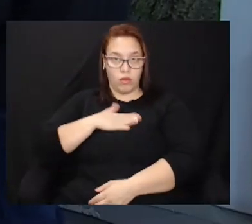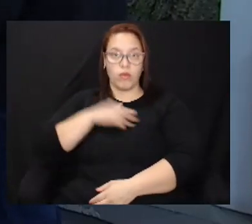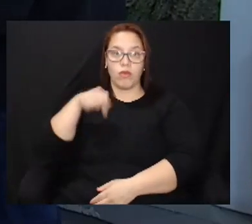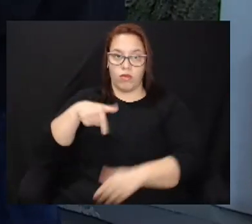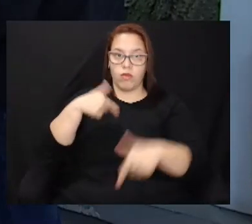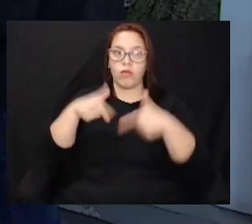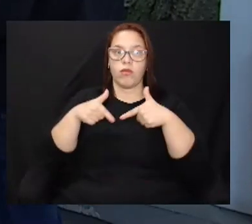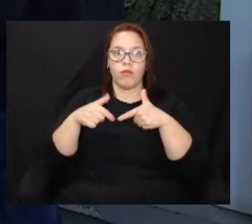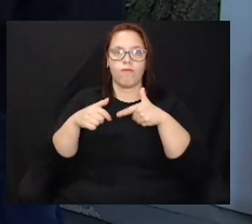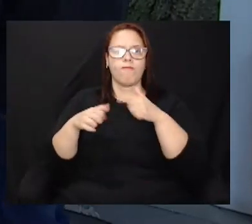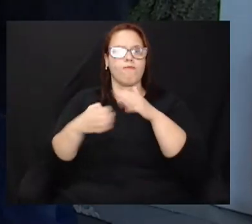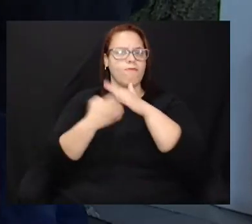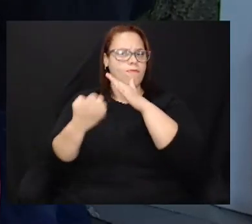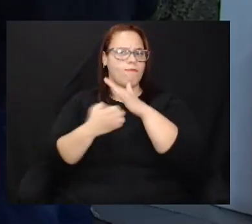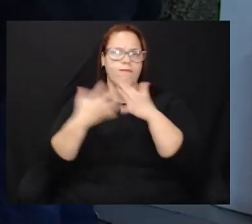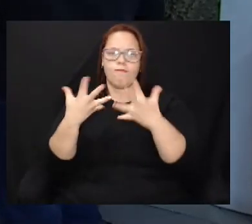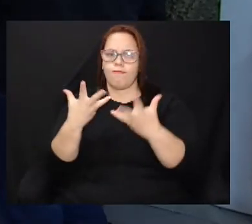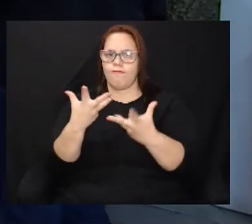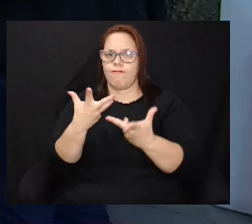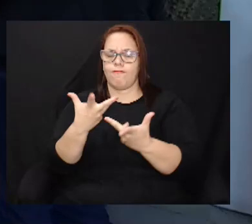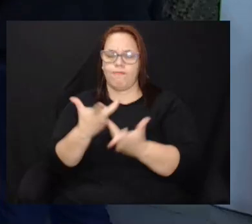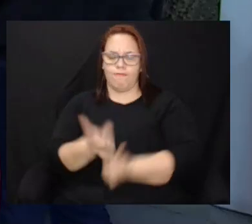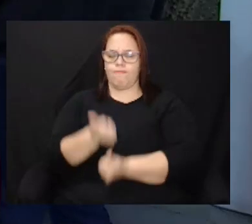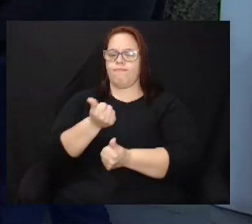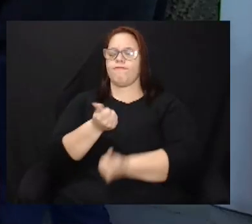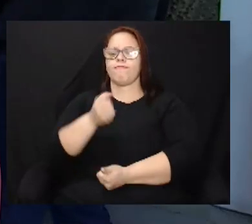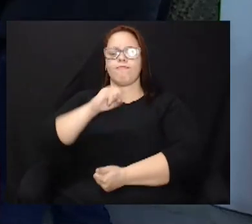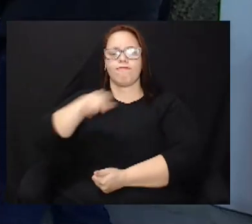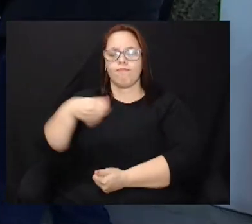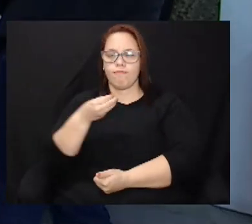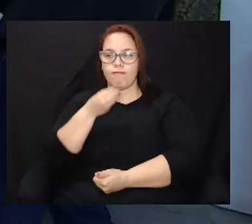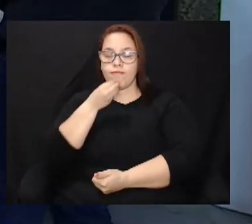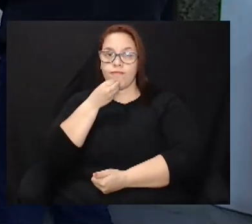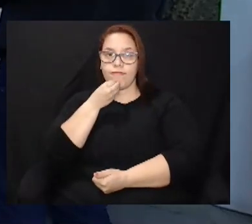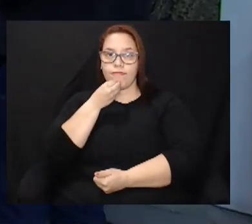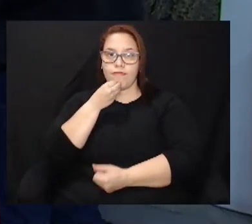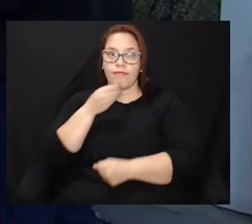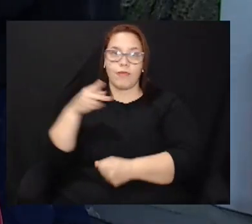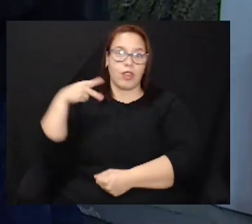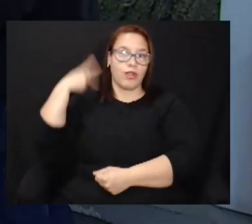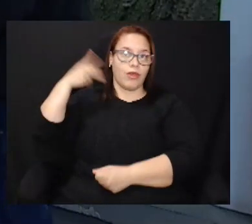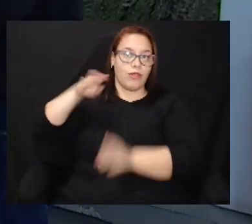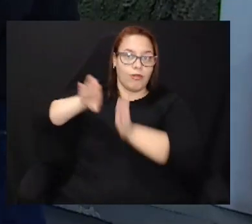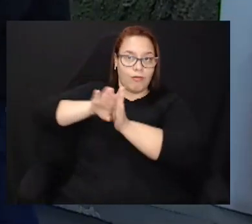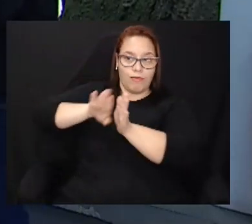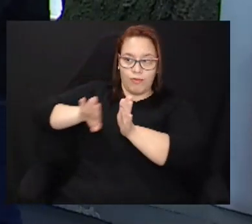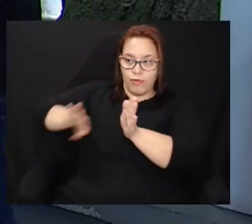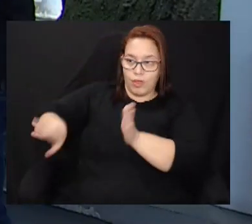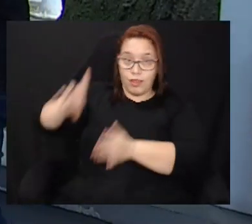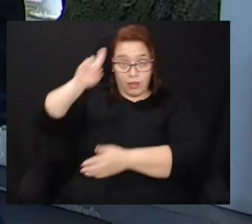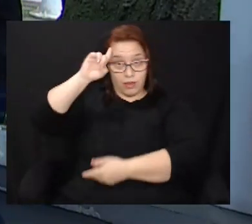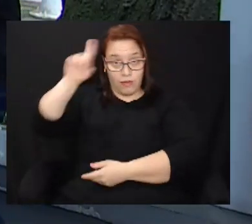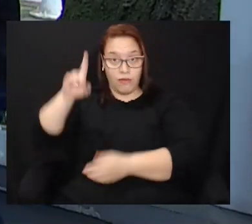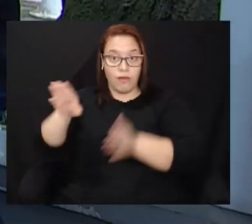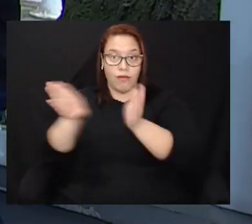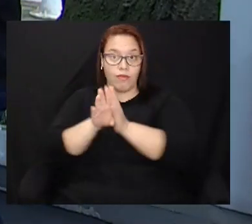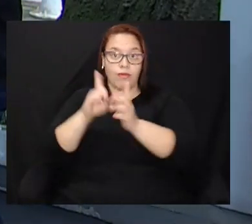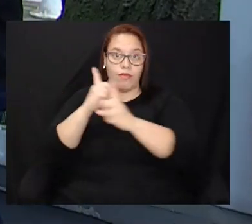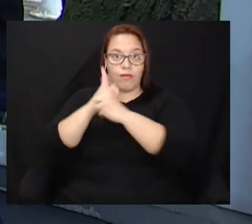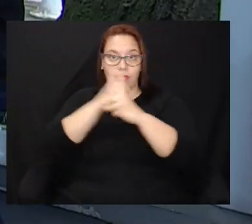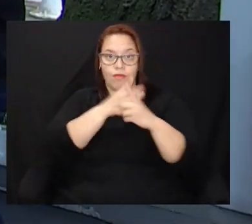organizacional ótimo e aqui é uma oportunidade que a gente que é da Procuradoria fica lá no cantinho. Aqui é um dia que a gente vem, encontra todo mundo, bate um